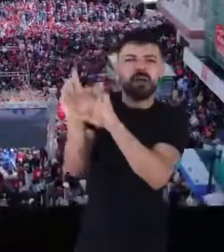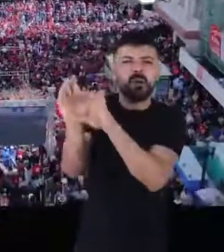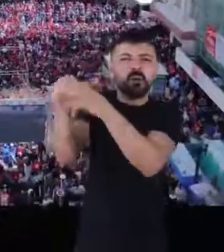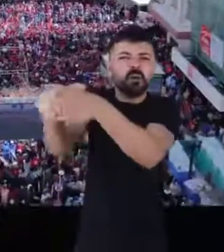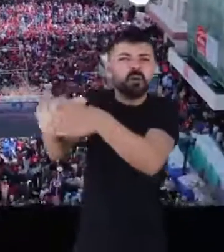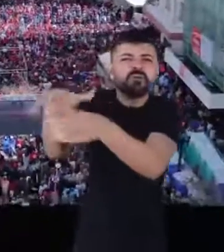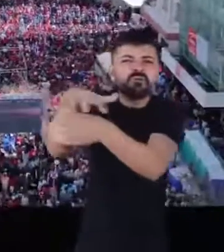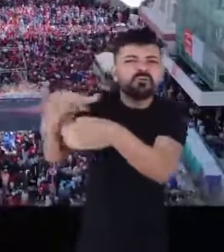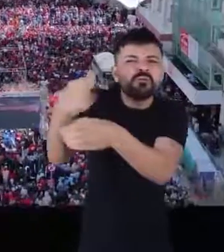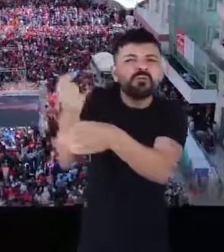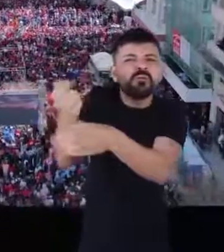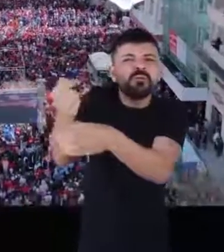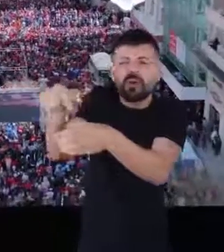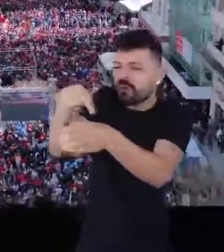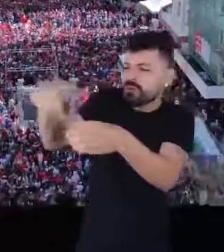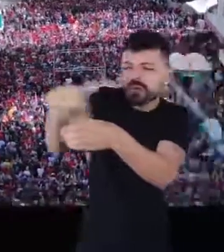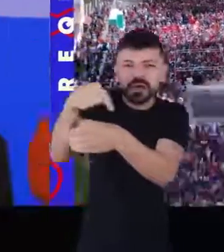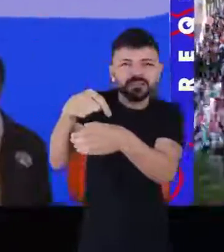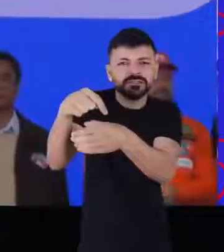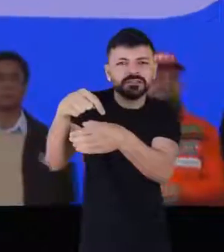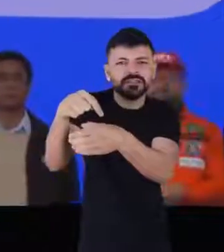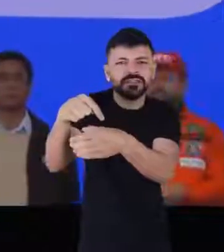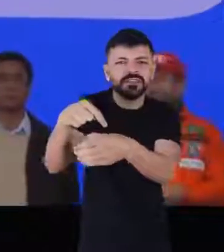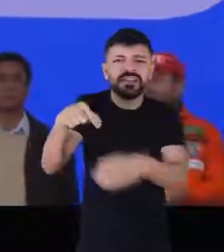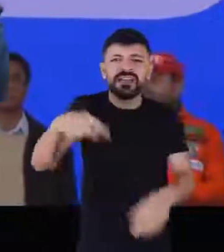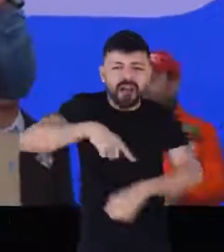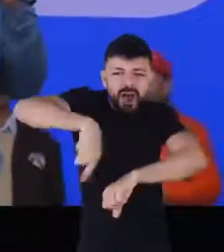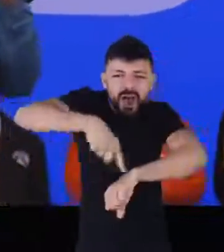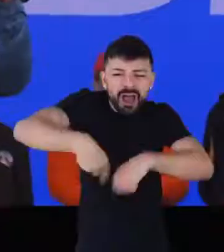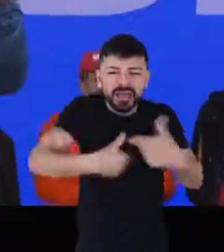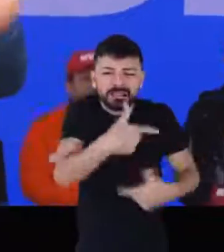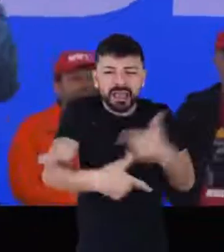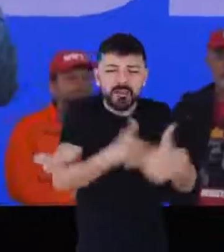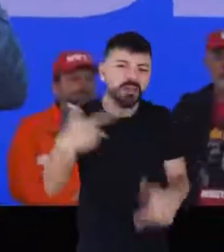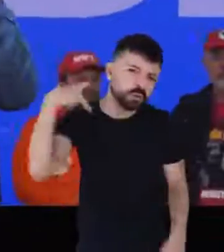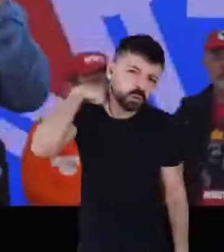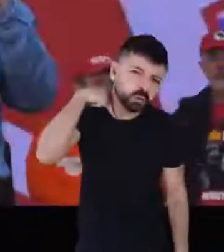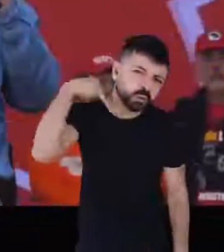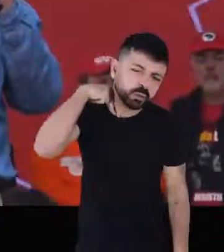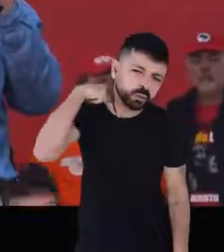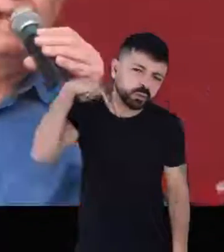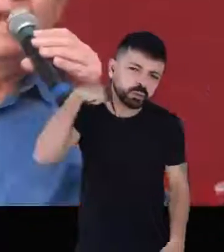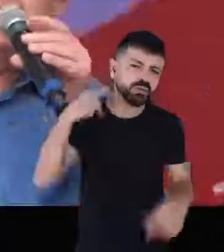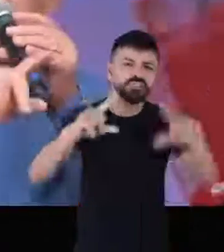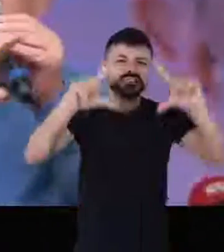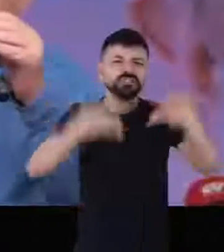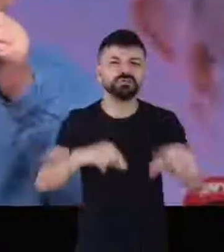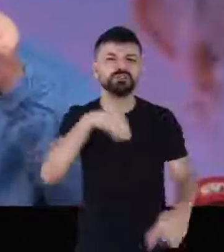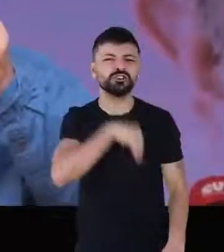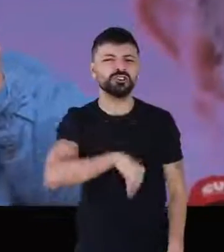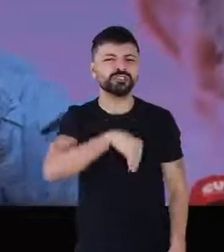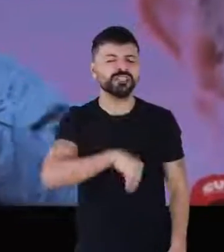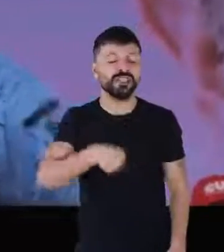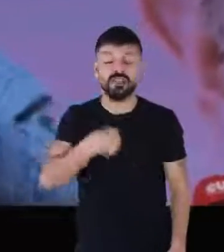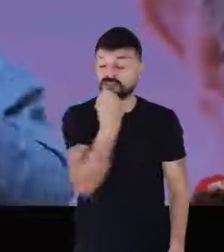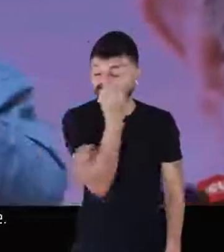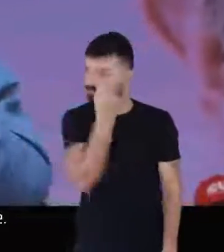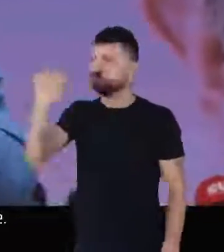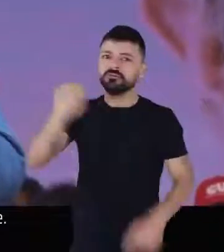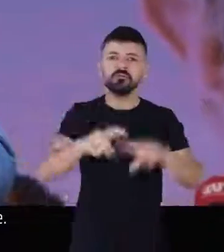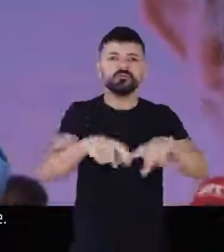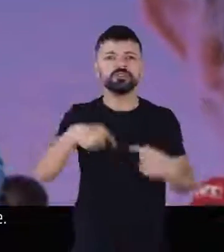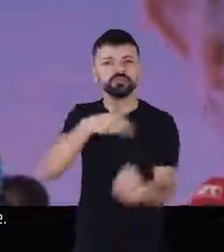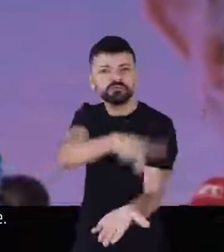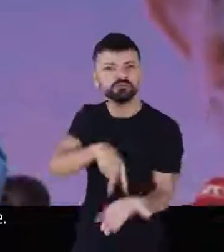na mão de meia dúzia de pessoas, aumentando a carga horária de quem trabalha e diminuindo o salário. É